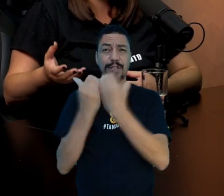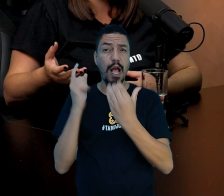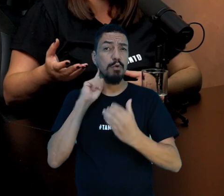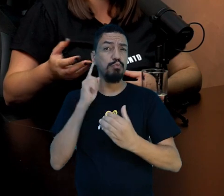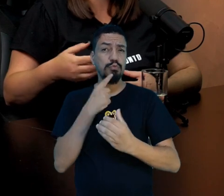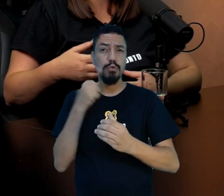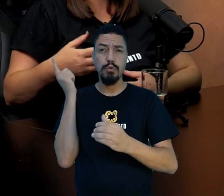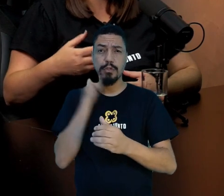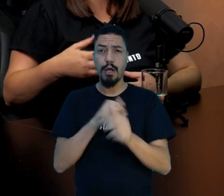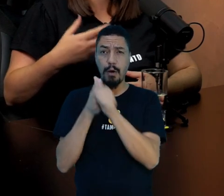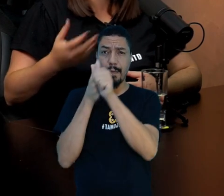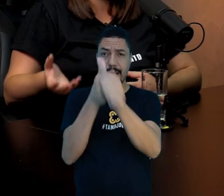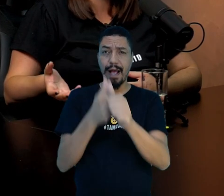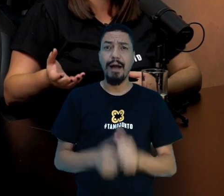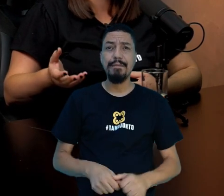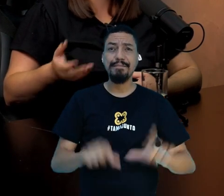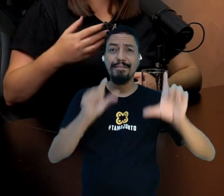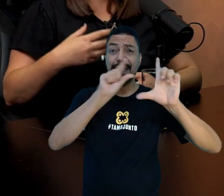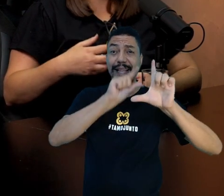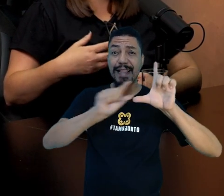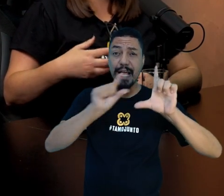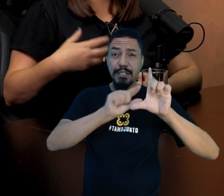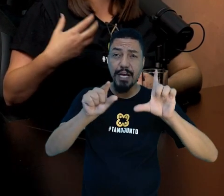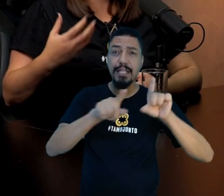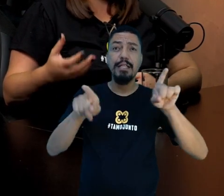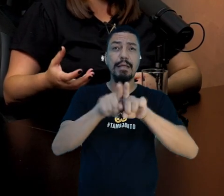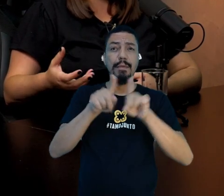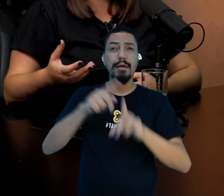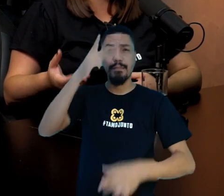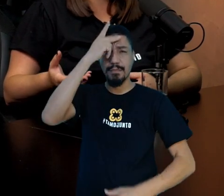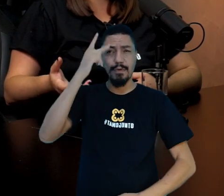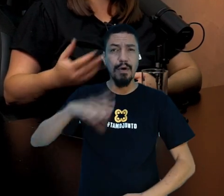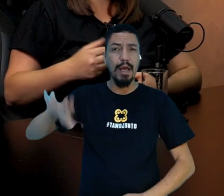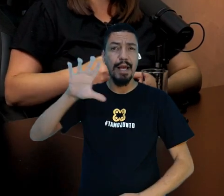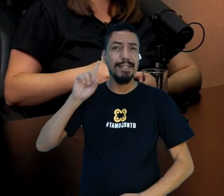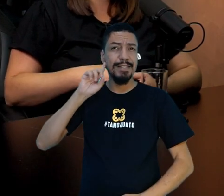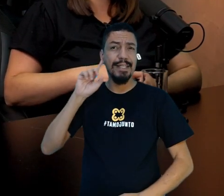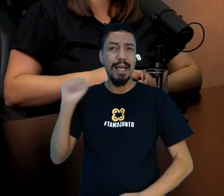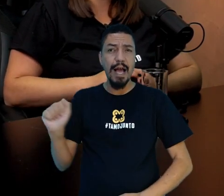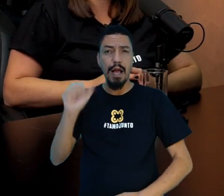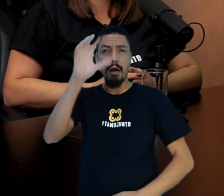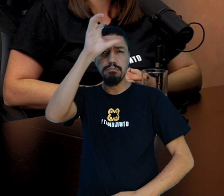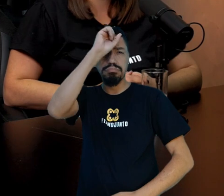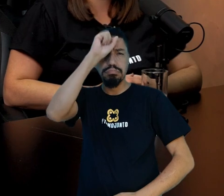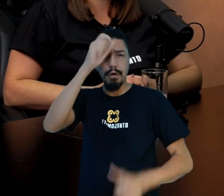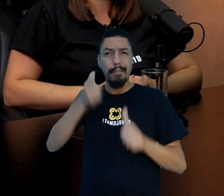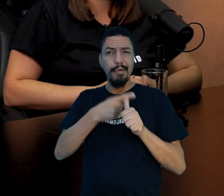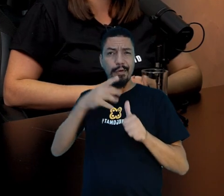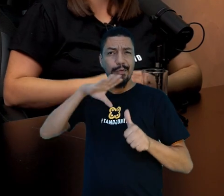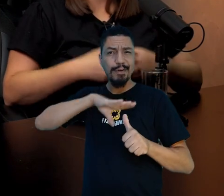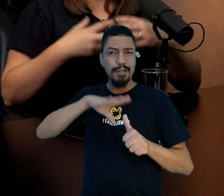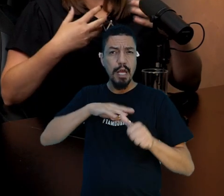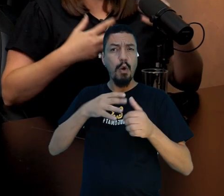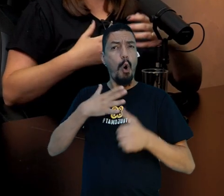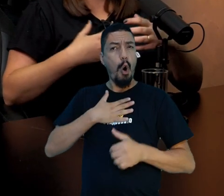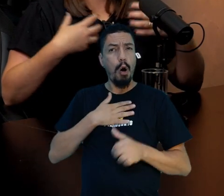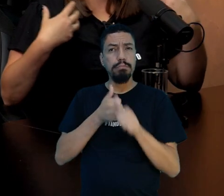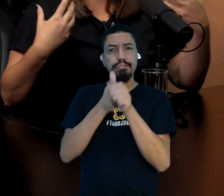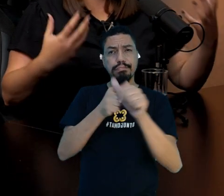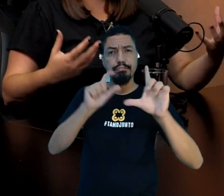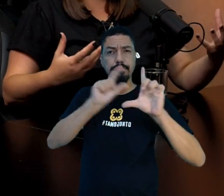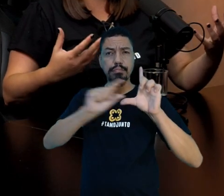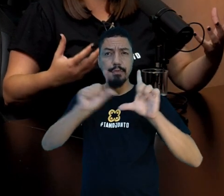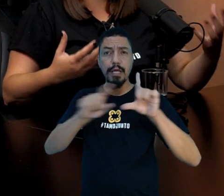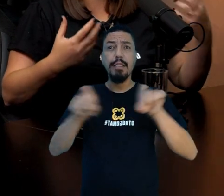comunidade surda, legendas, para também a comunidade surda, quem foi alfabetizado primeiro em português, a gente